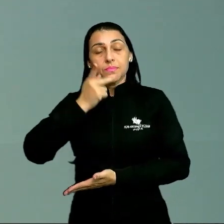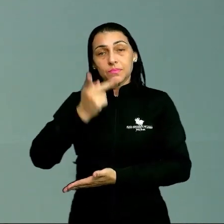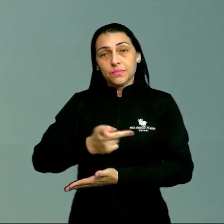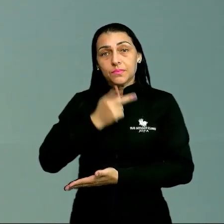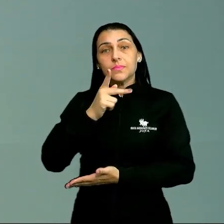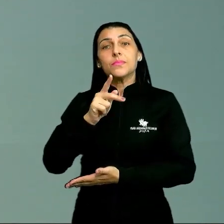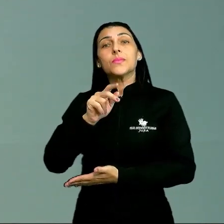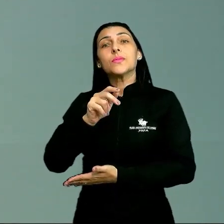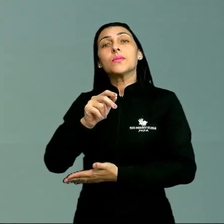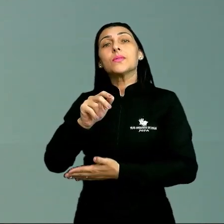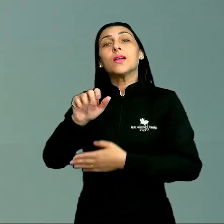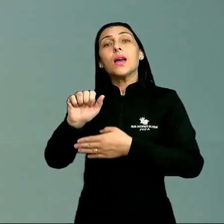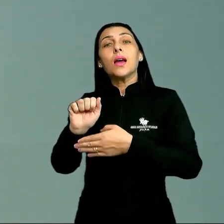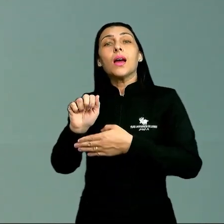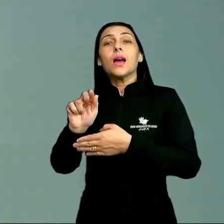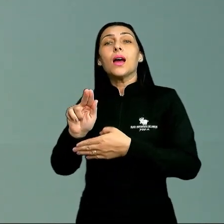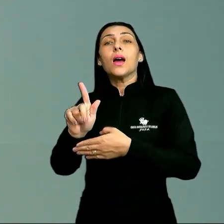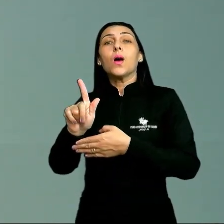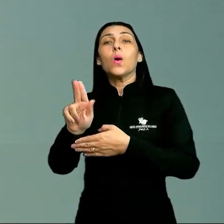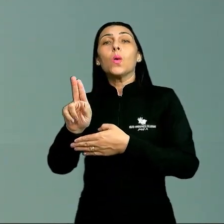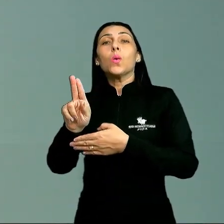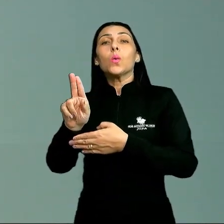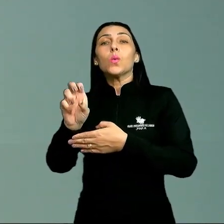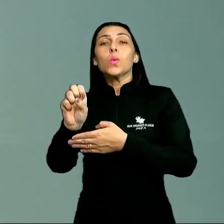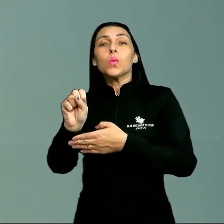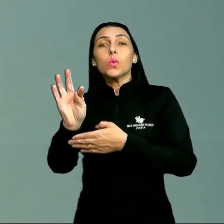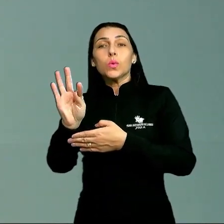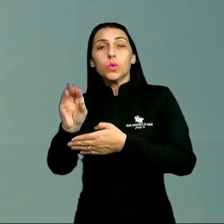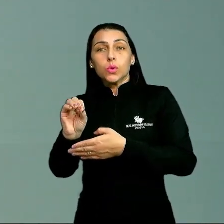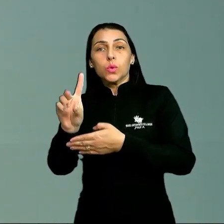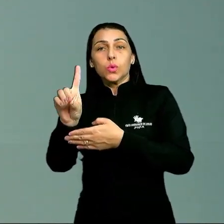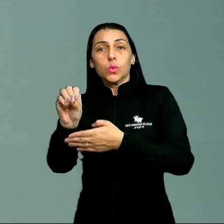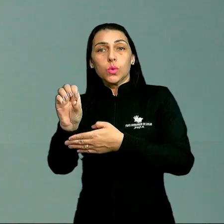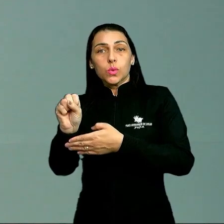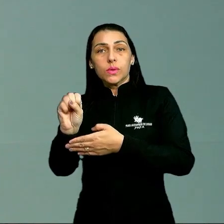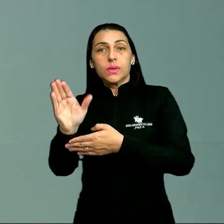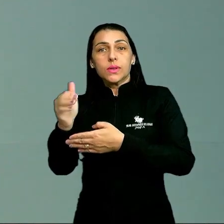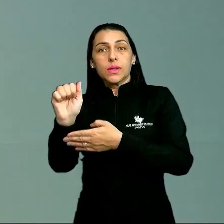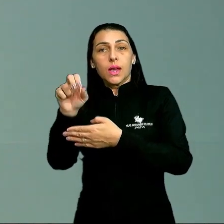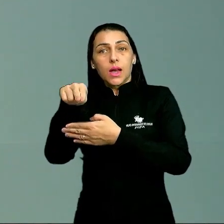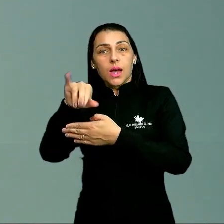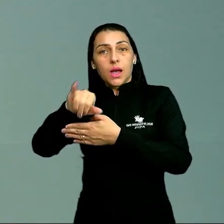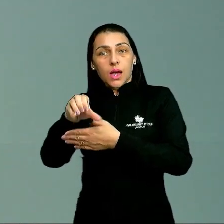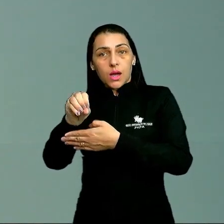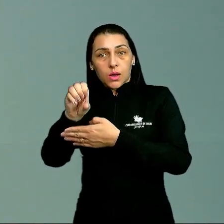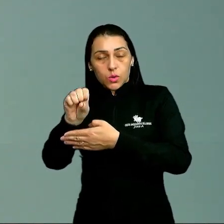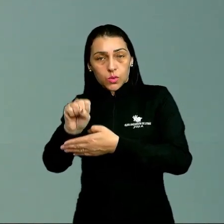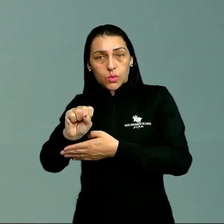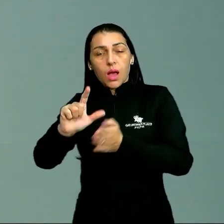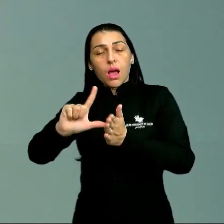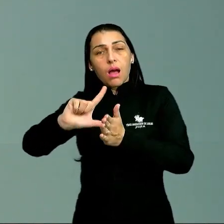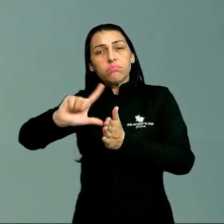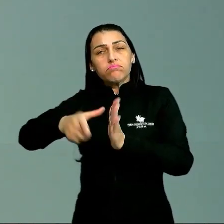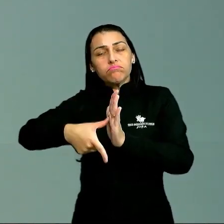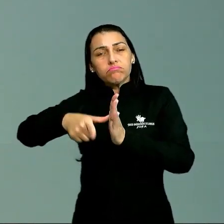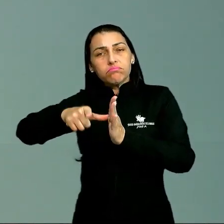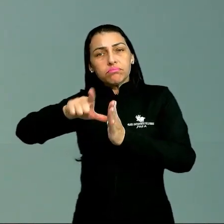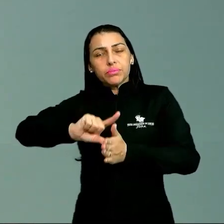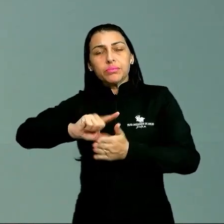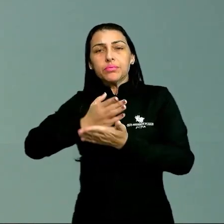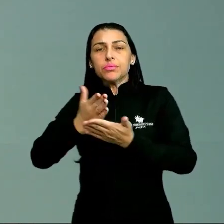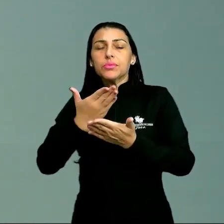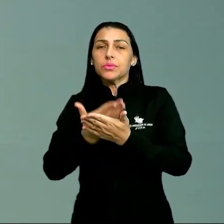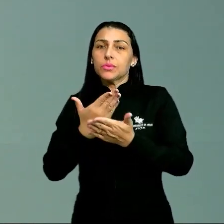falaremos sobre Augusto dos Anjos. Antes de iniciar a nossa aula, toda a temática que será abordada,